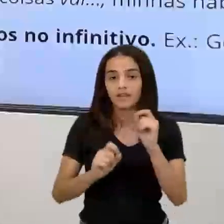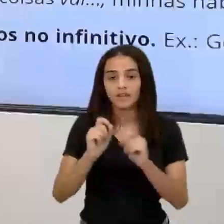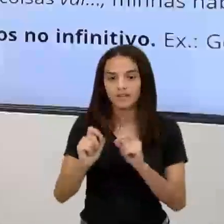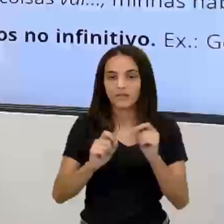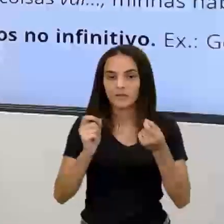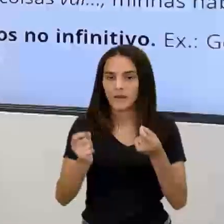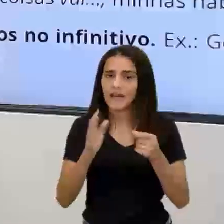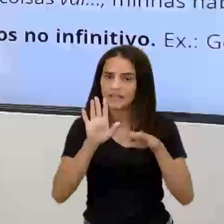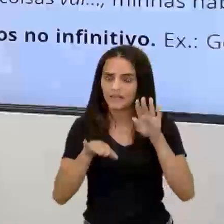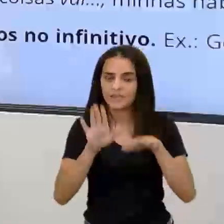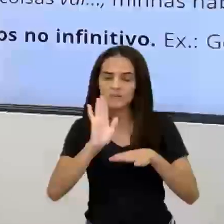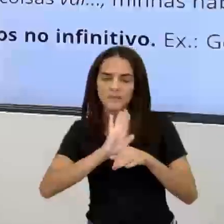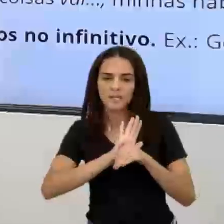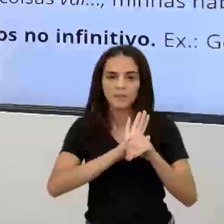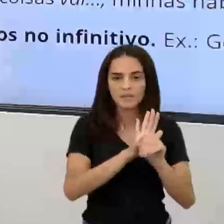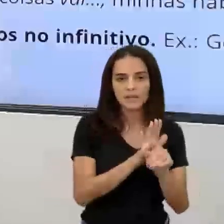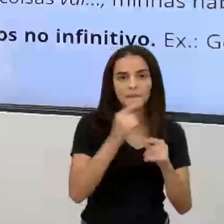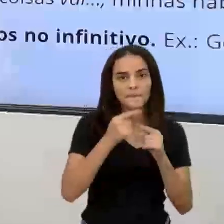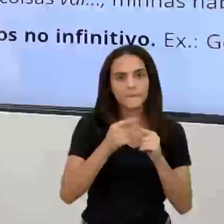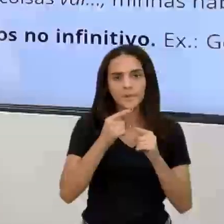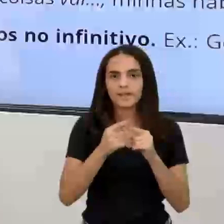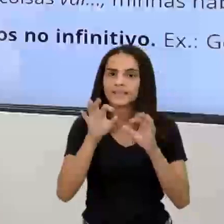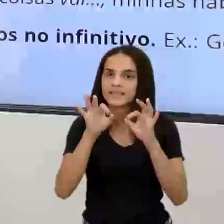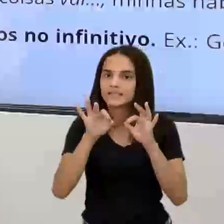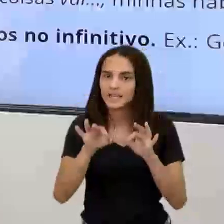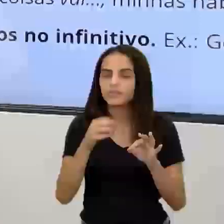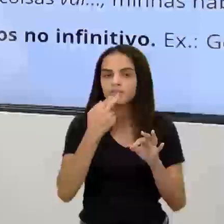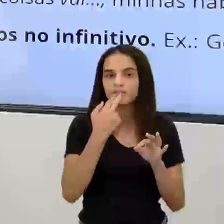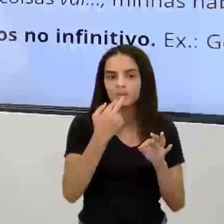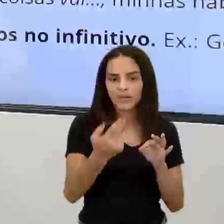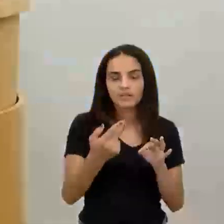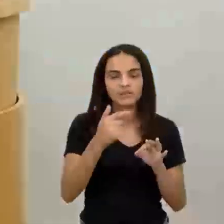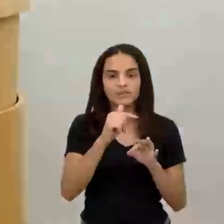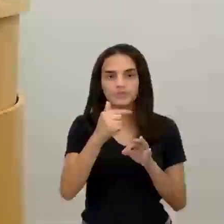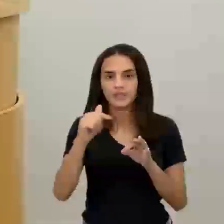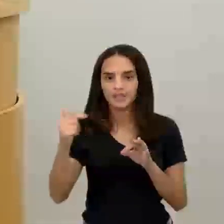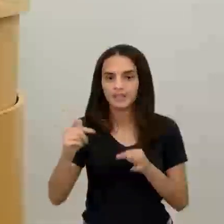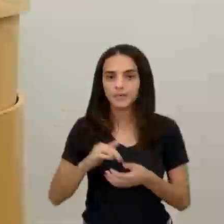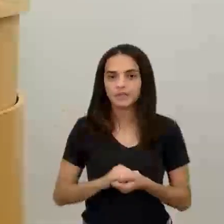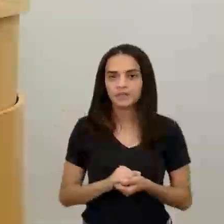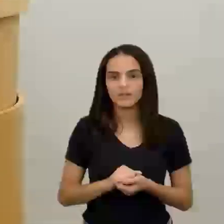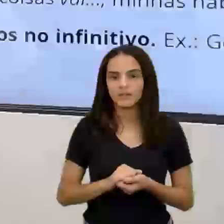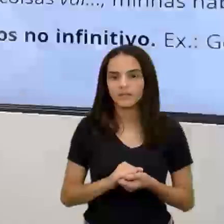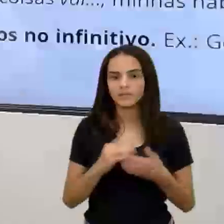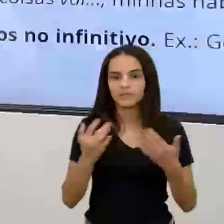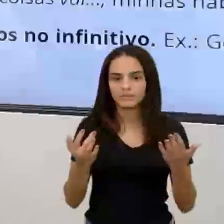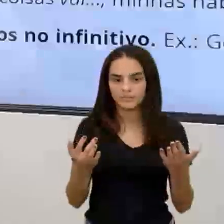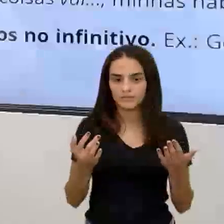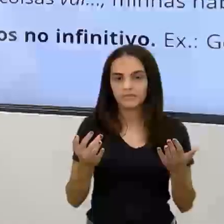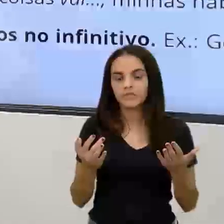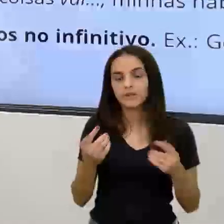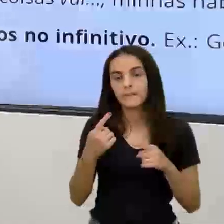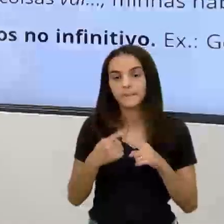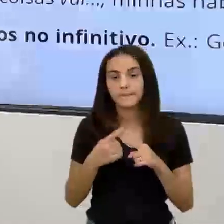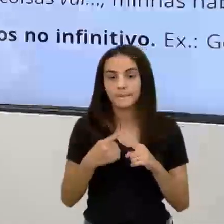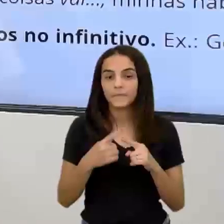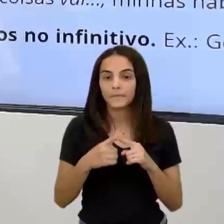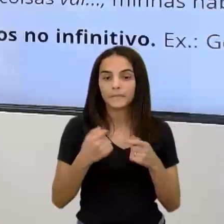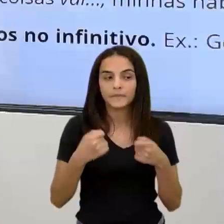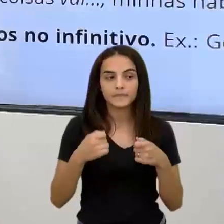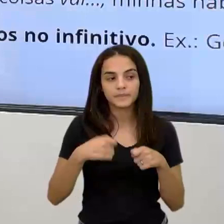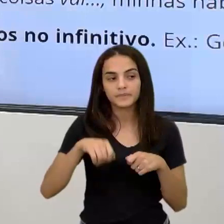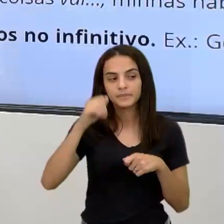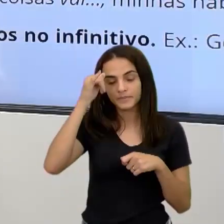preconceito falar sobre isso, porque isso é uma forma de linguagem, mas é que na entrevista de emprego tem que ser evitado, né? Tem que ser evitado porque